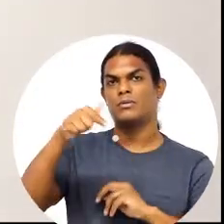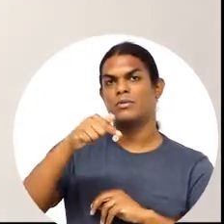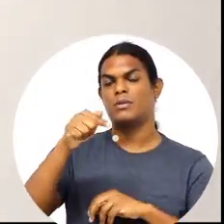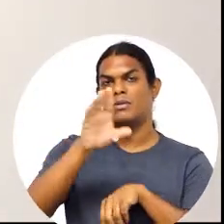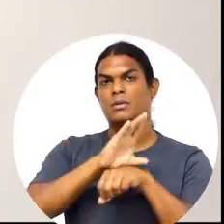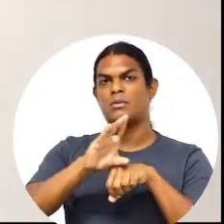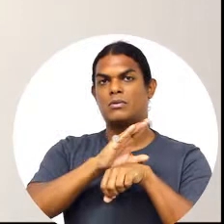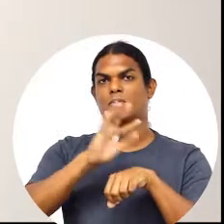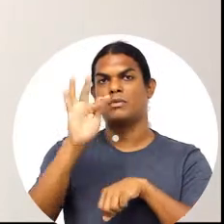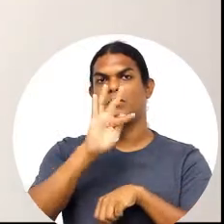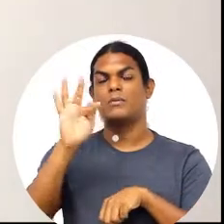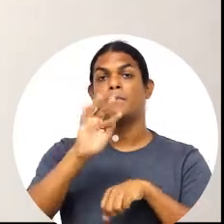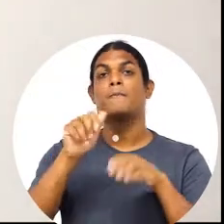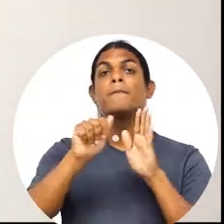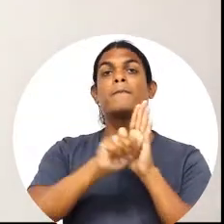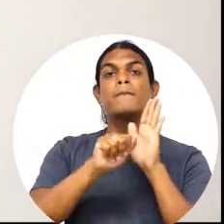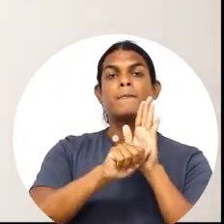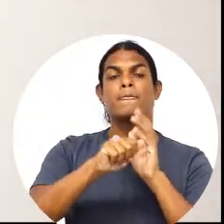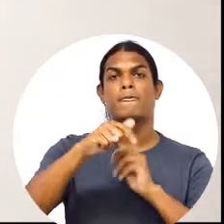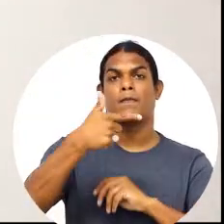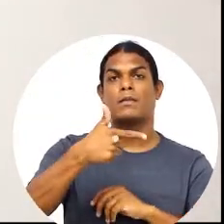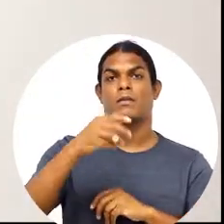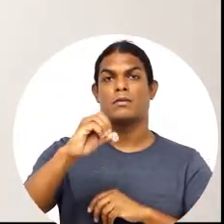Constituição Federal, trouxe as políticas